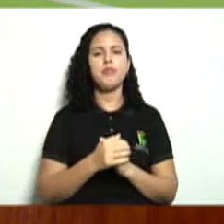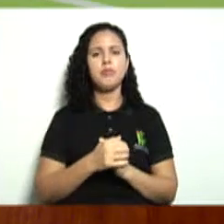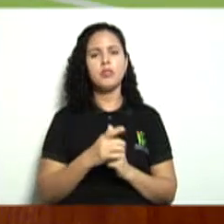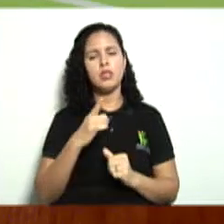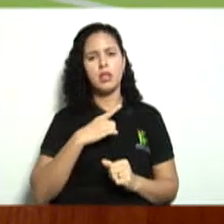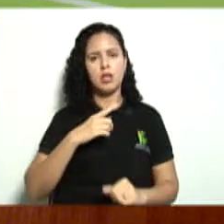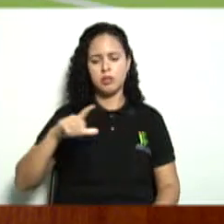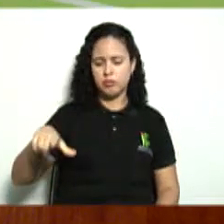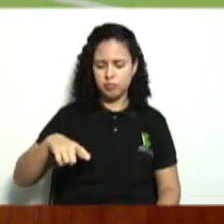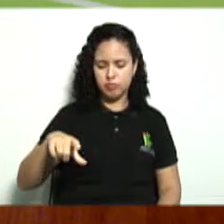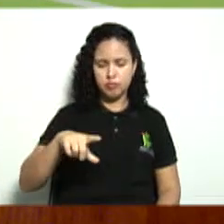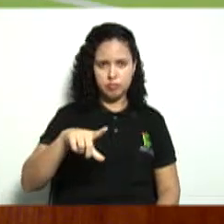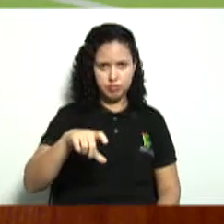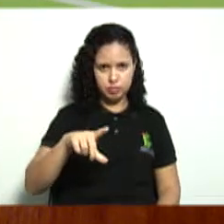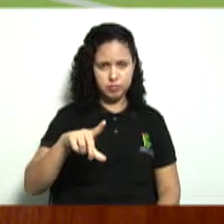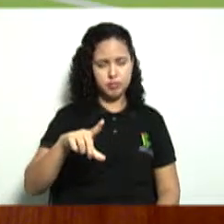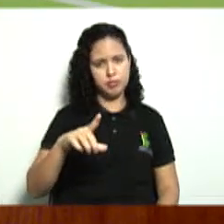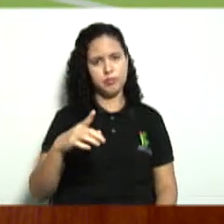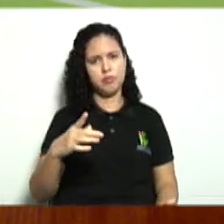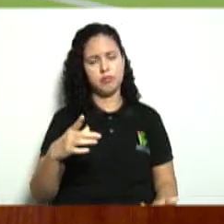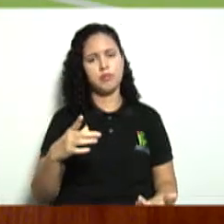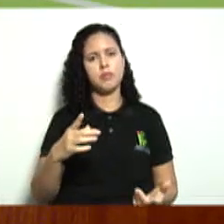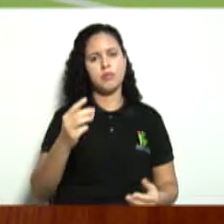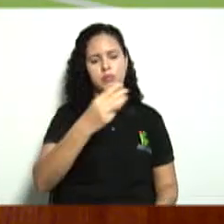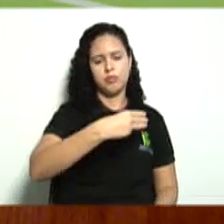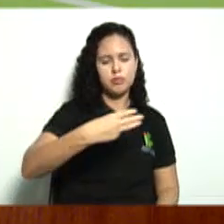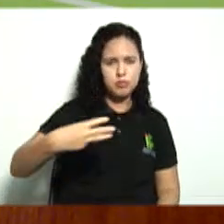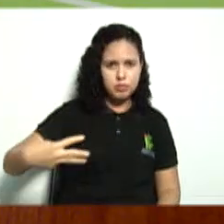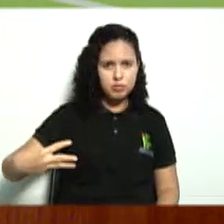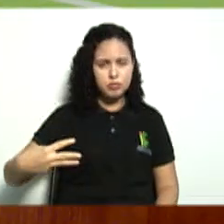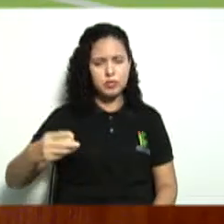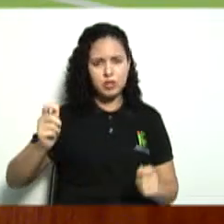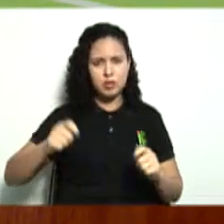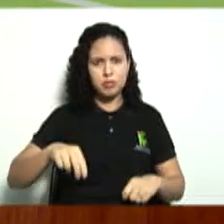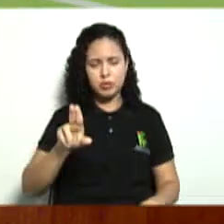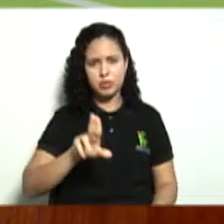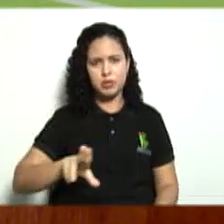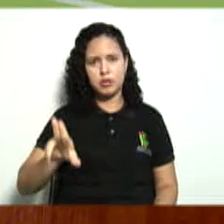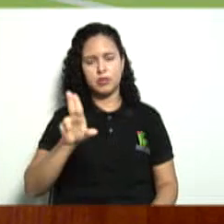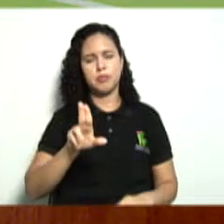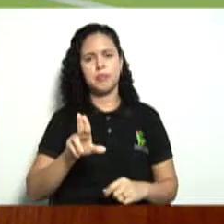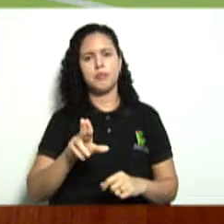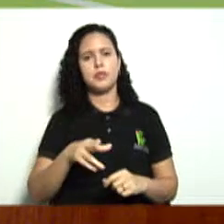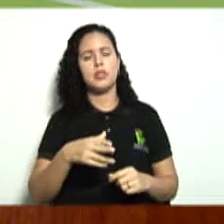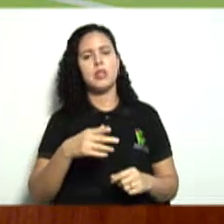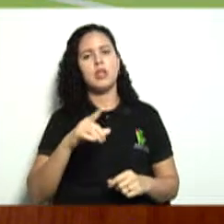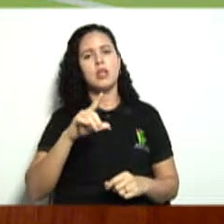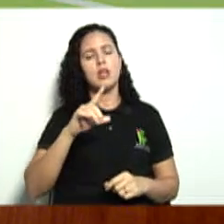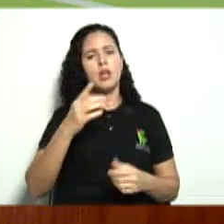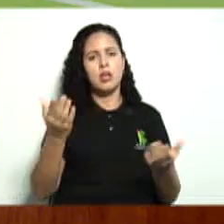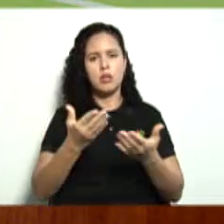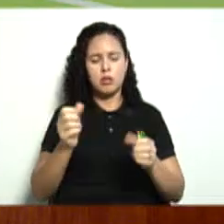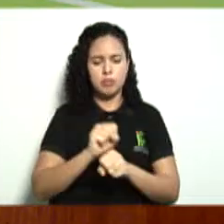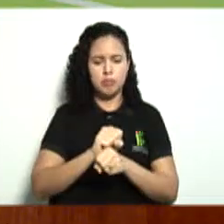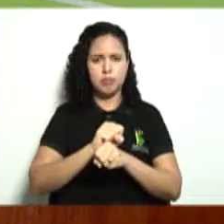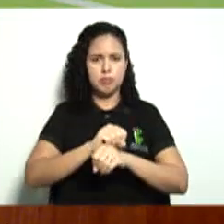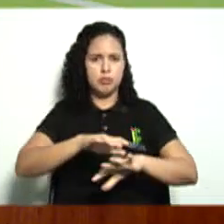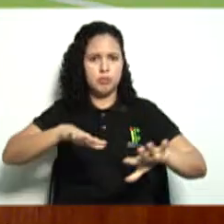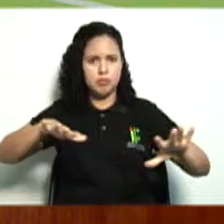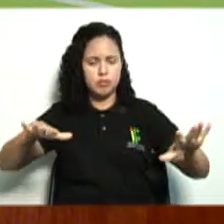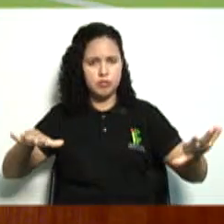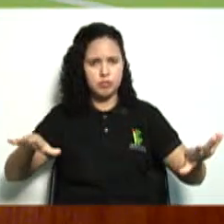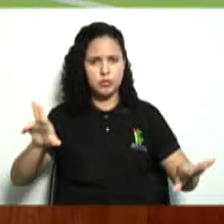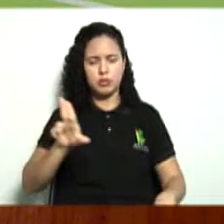menu iniciar, no caso, que é o sistema que a gente estudou, o Windows, mas isso foi amplamente utilizado e disseminado a partir